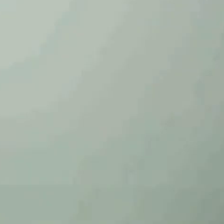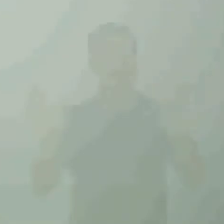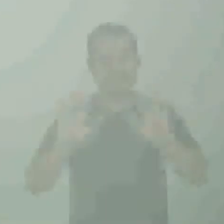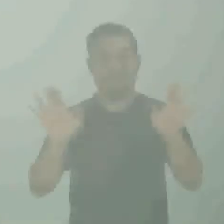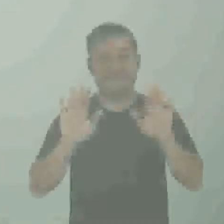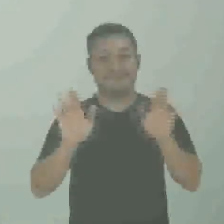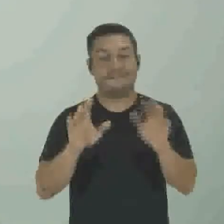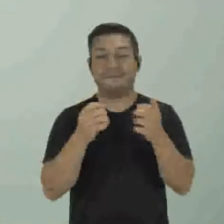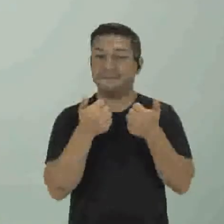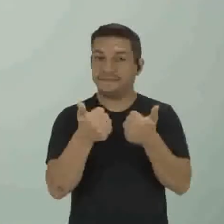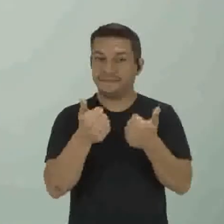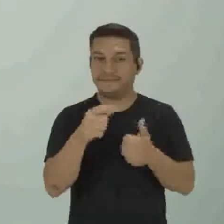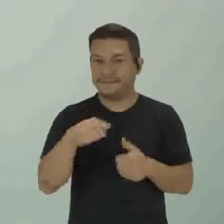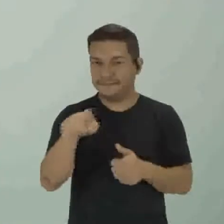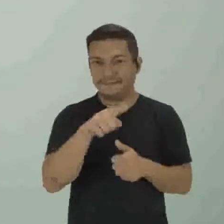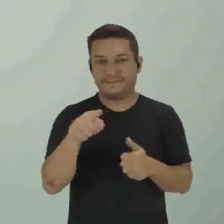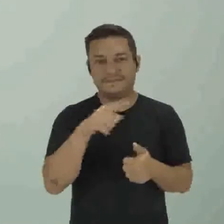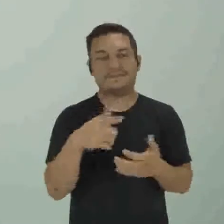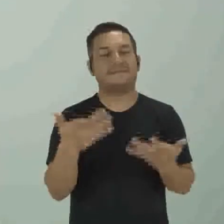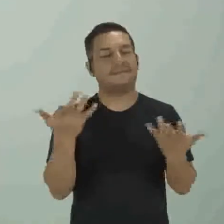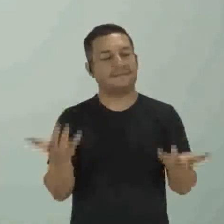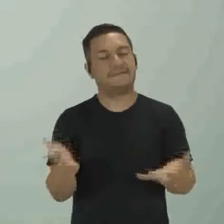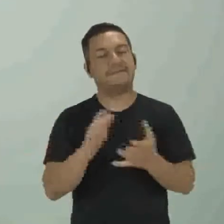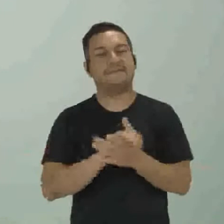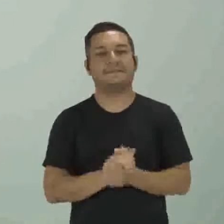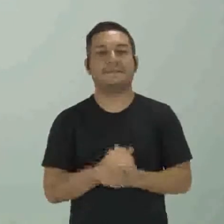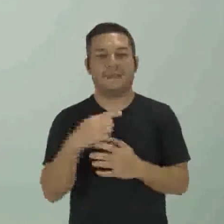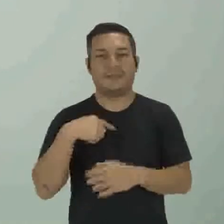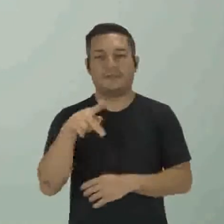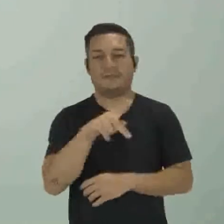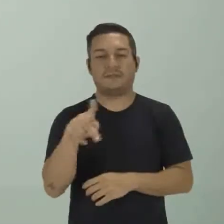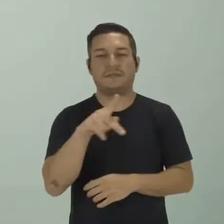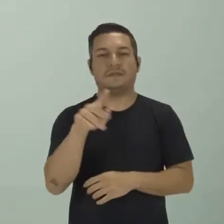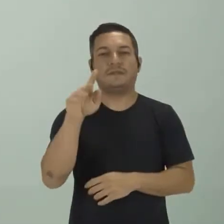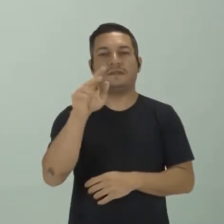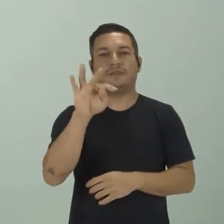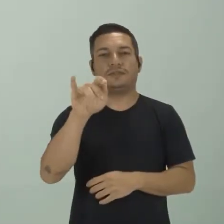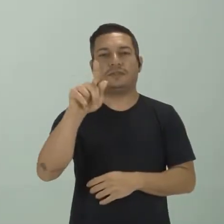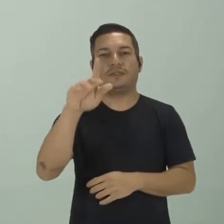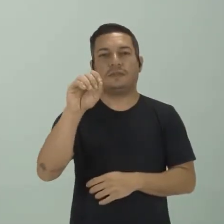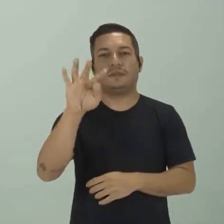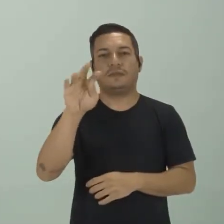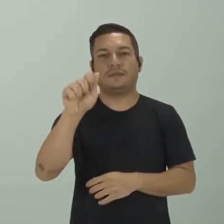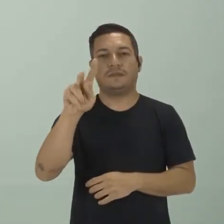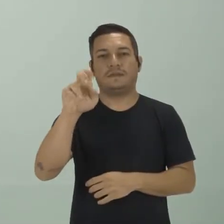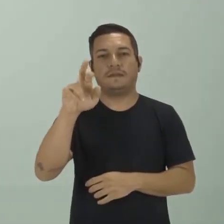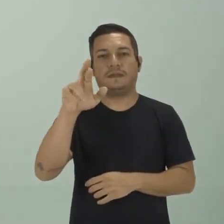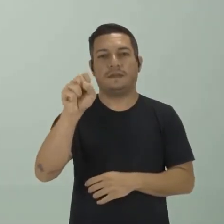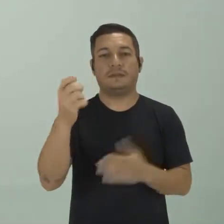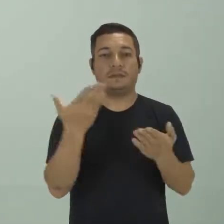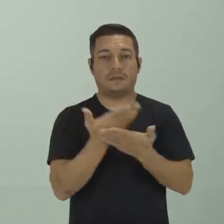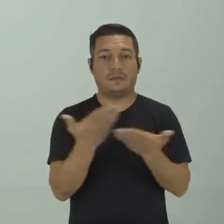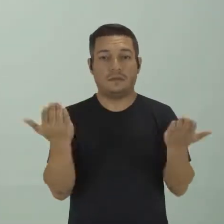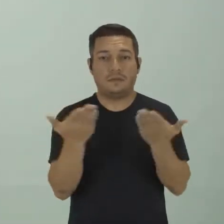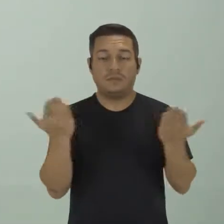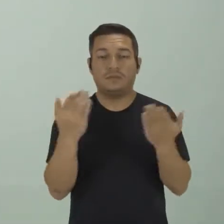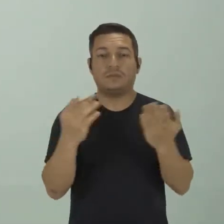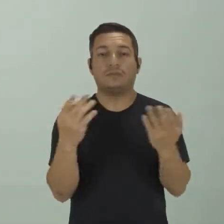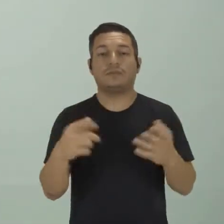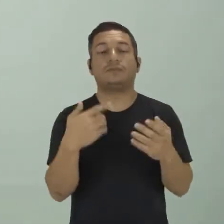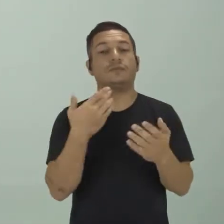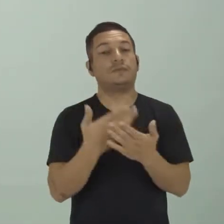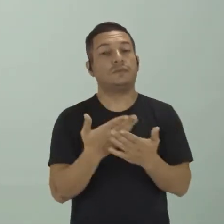Olá pessoal, tudo bem com vocês? Espero que sim. Eu sou o professor Tiago Tavares e na aula de hoje nós vamos estudar um assunto